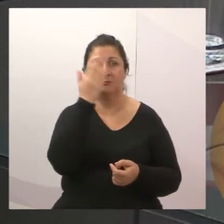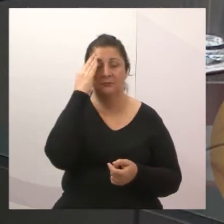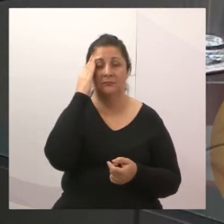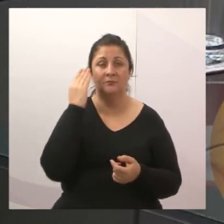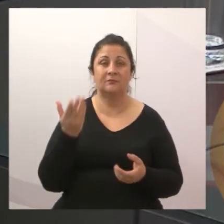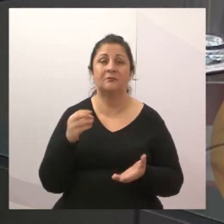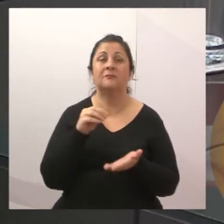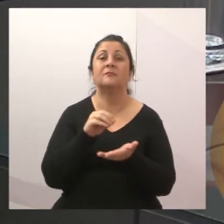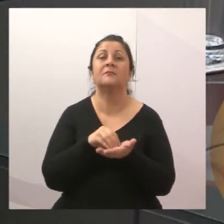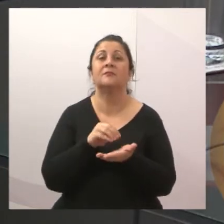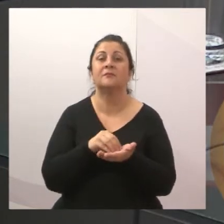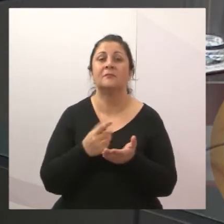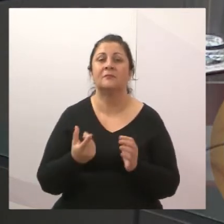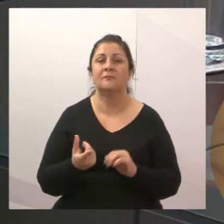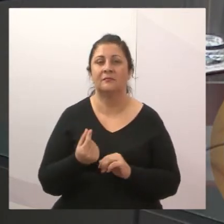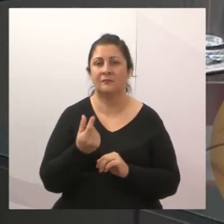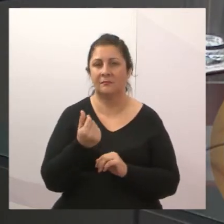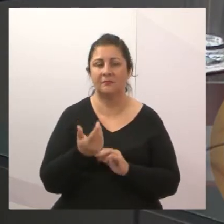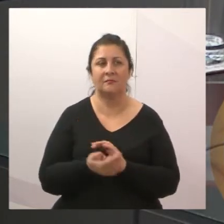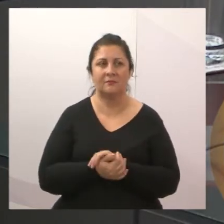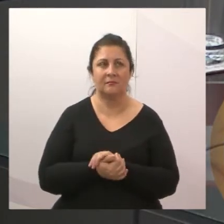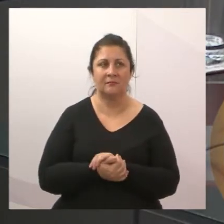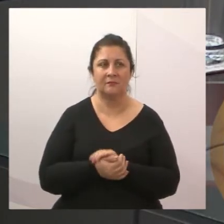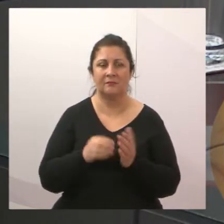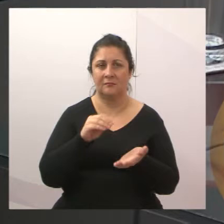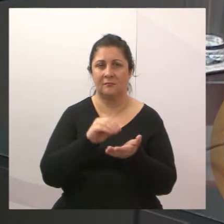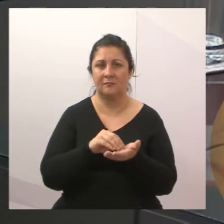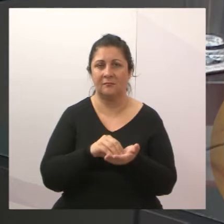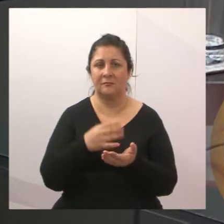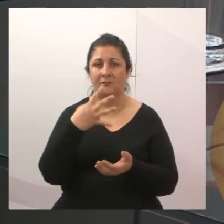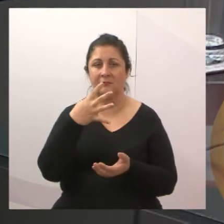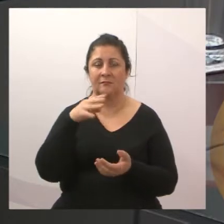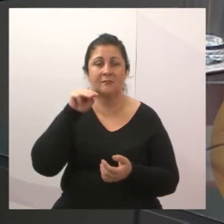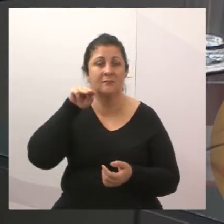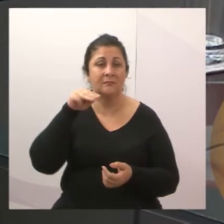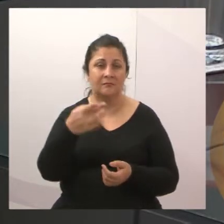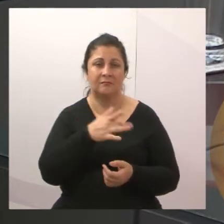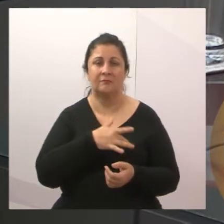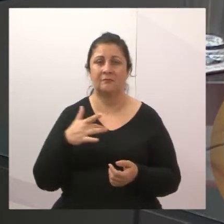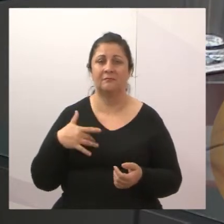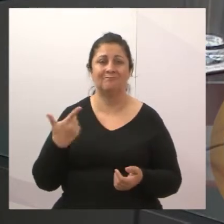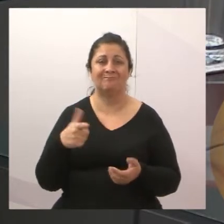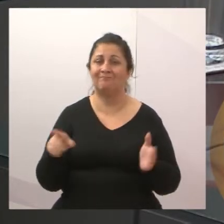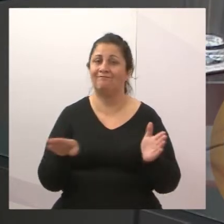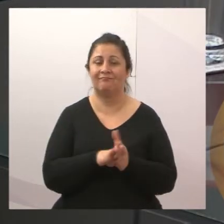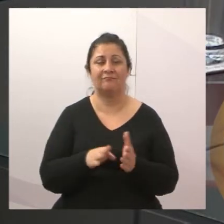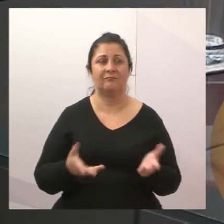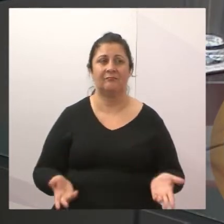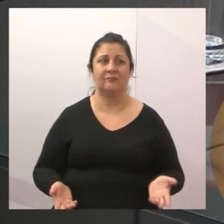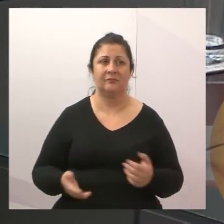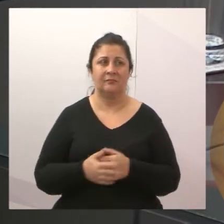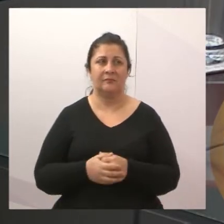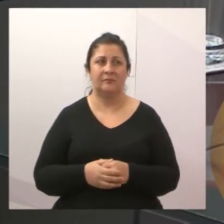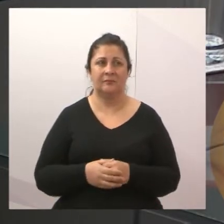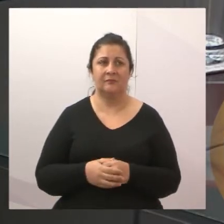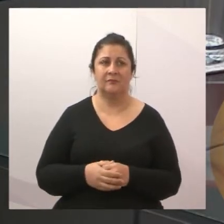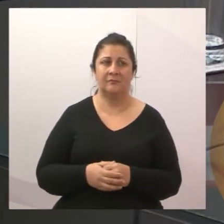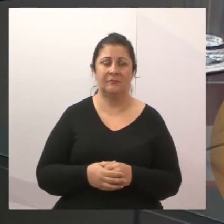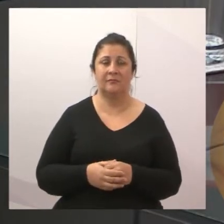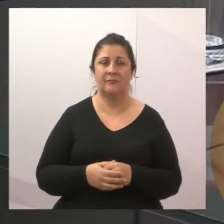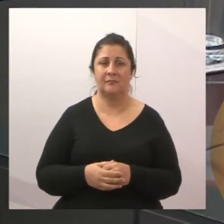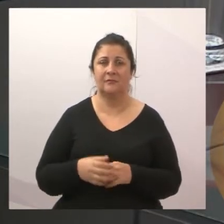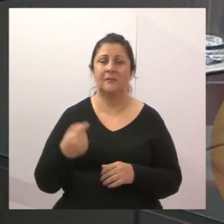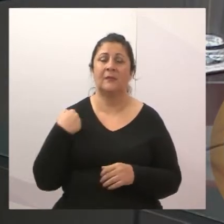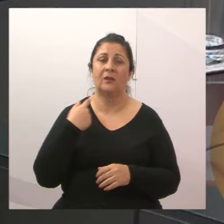da falta de recursos de quase 4 milhões da saúde que não chegaram, em termos do governo federal, que o Tesouro